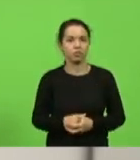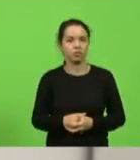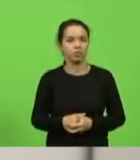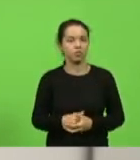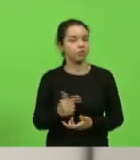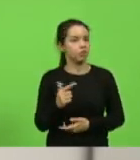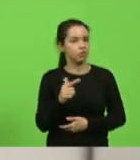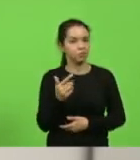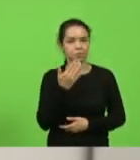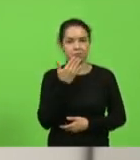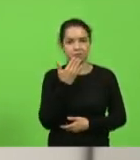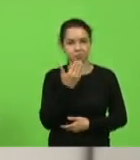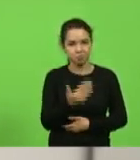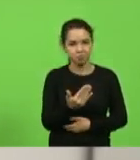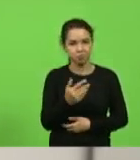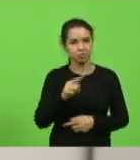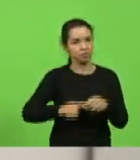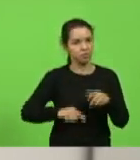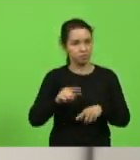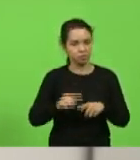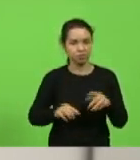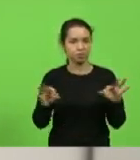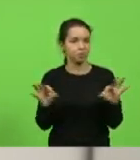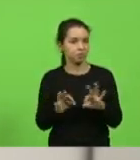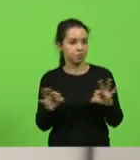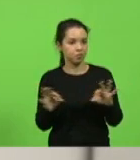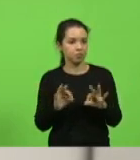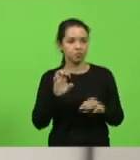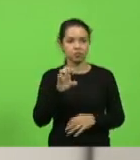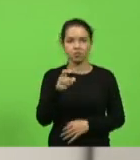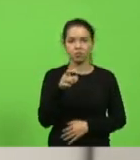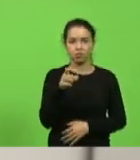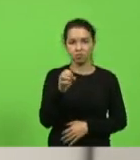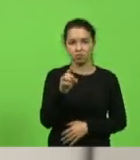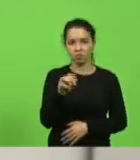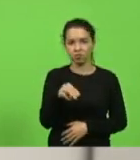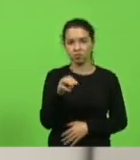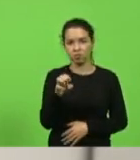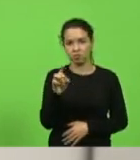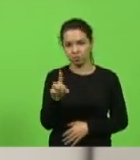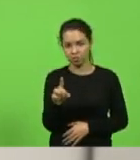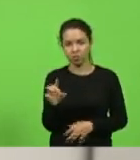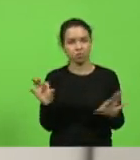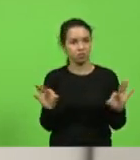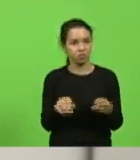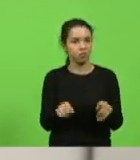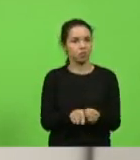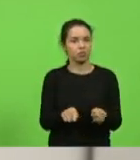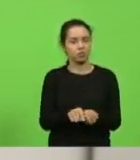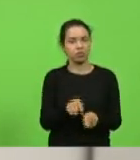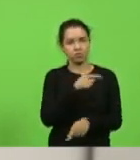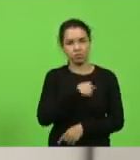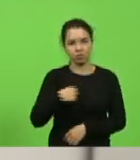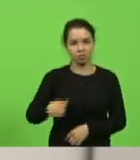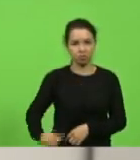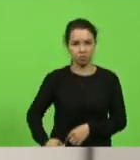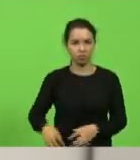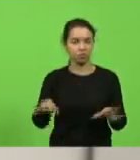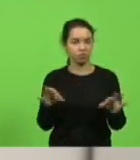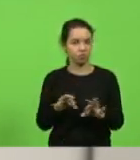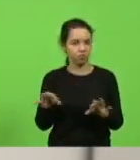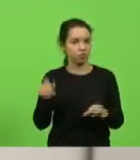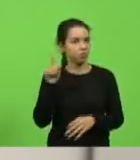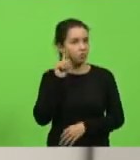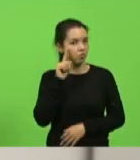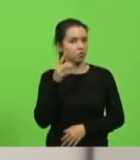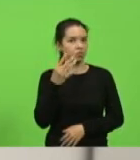nenhum pedido de equipamentos, nem para a Exomed, nem na China. E no dia ele fala 4, no dia 6,